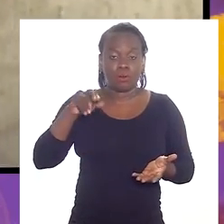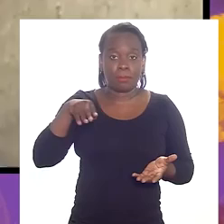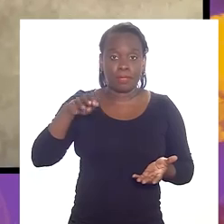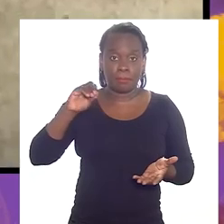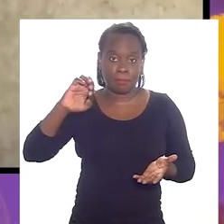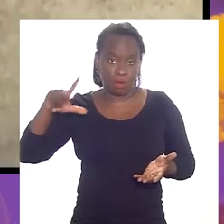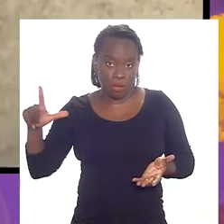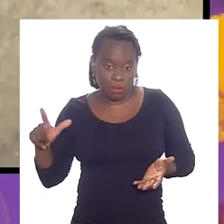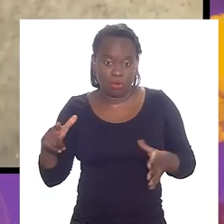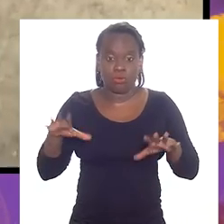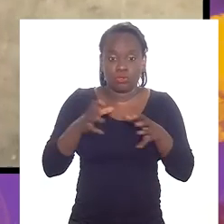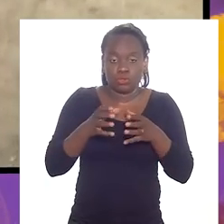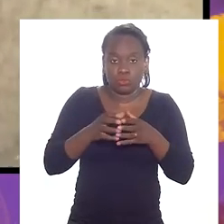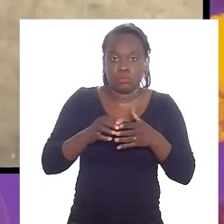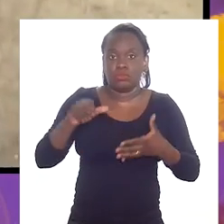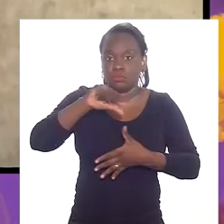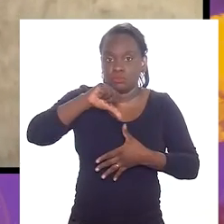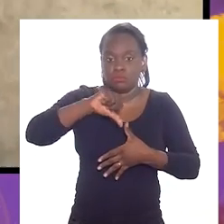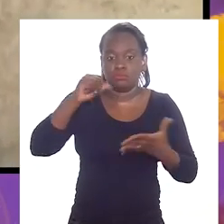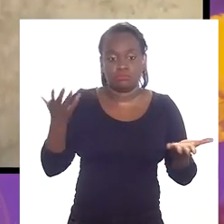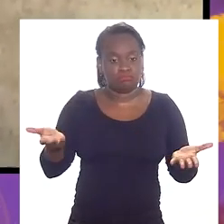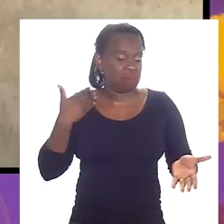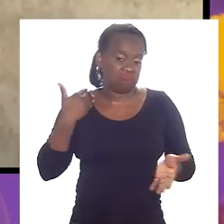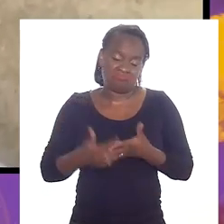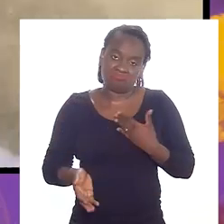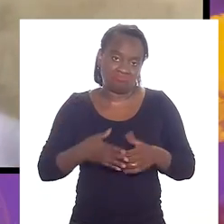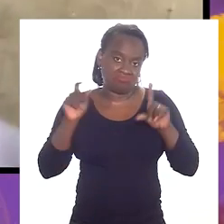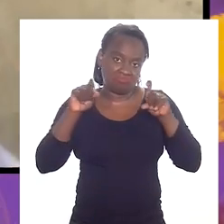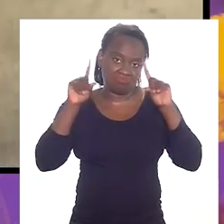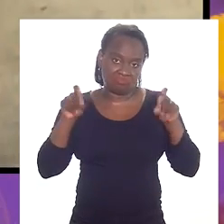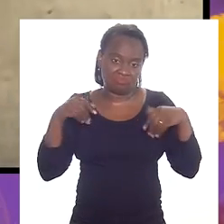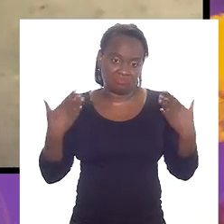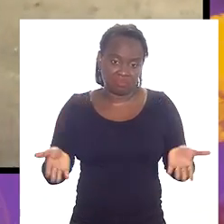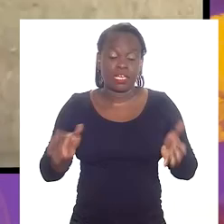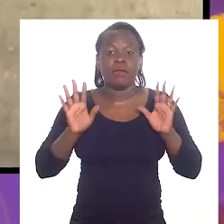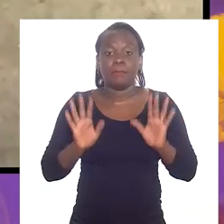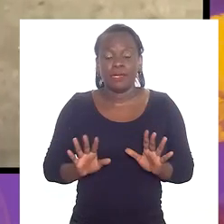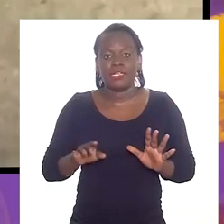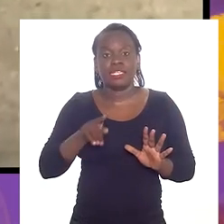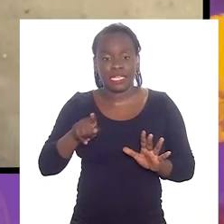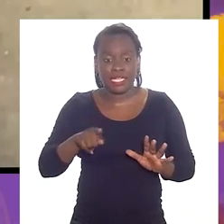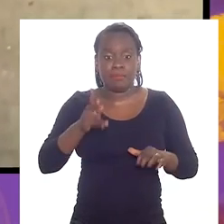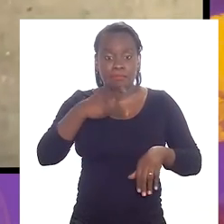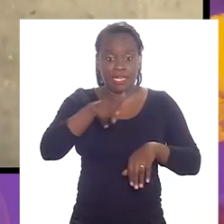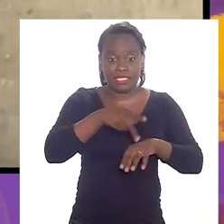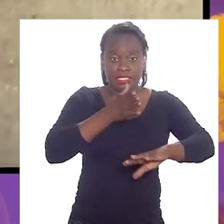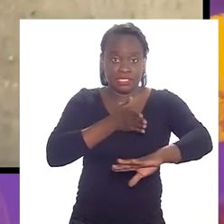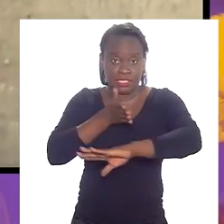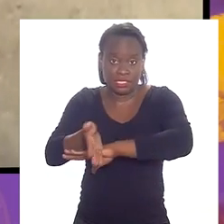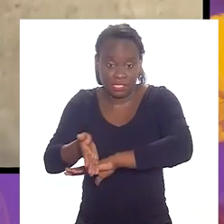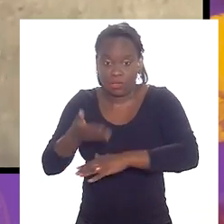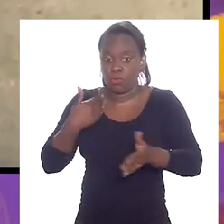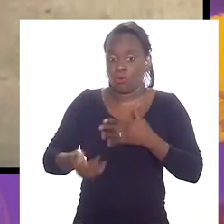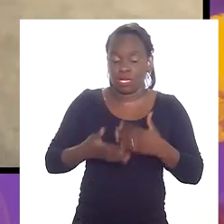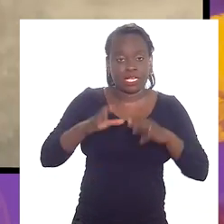da Confederação sul-americana de futebol a nossa comenbol não faço a menor ideia mas ela indo no país